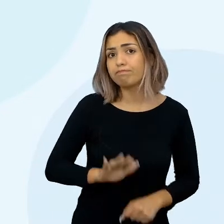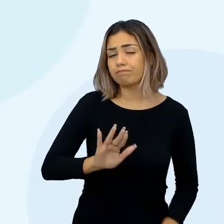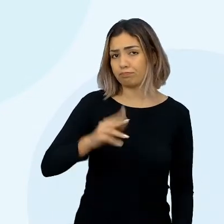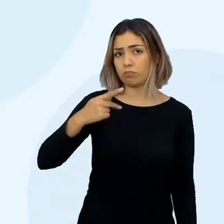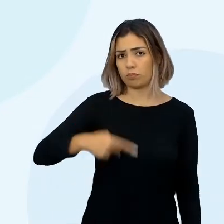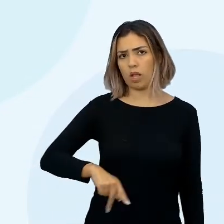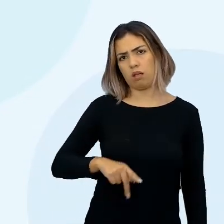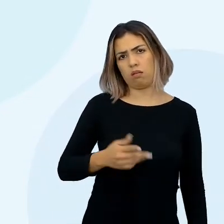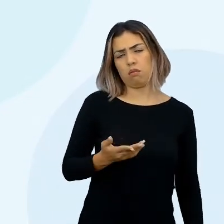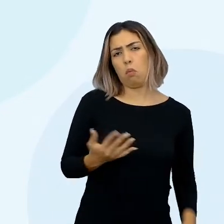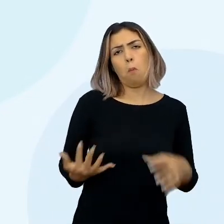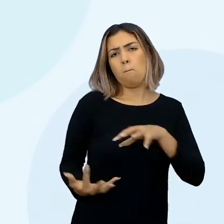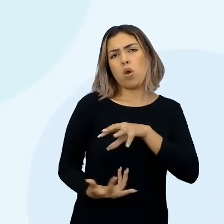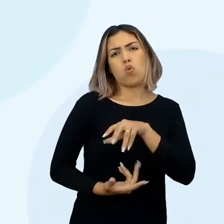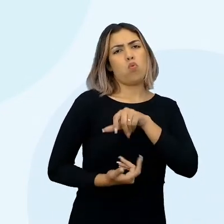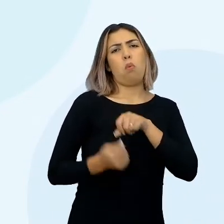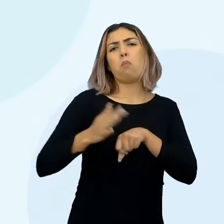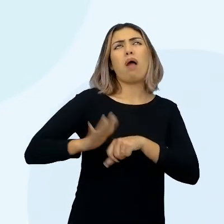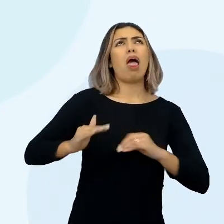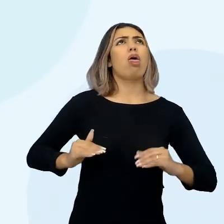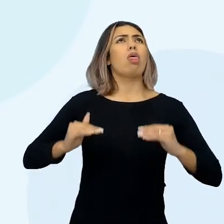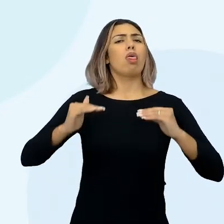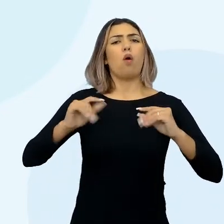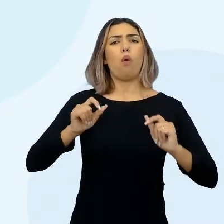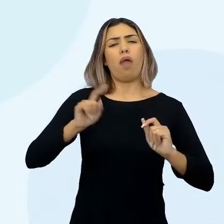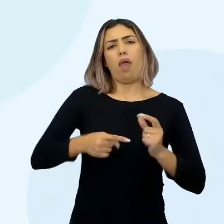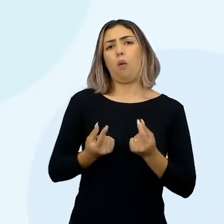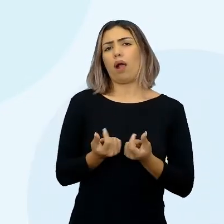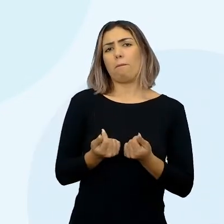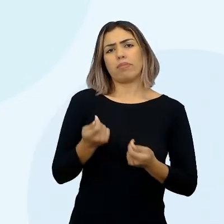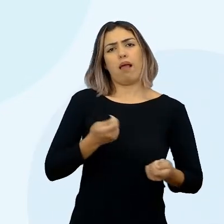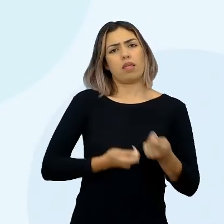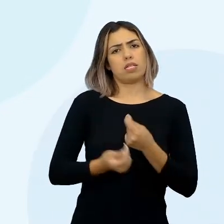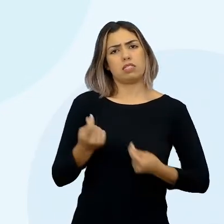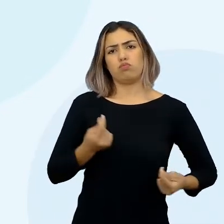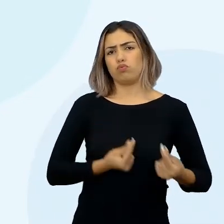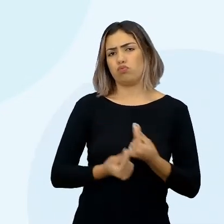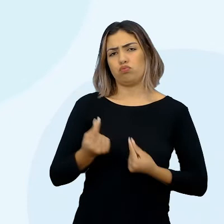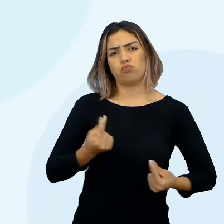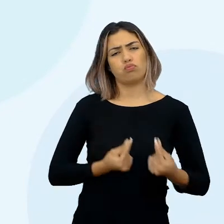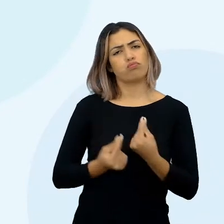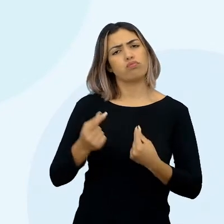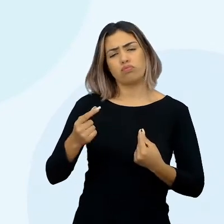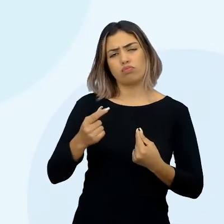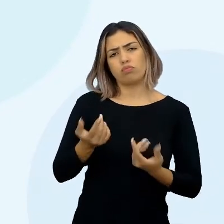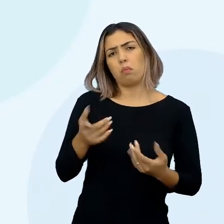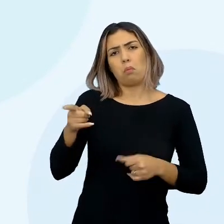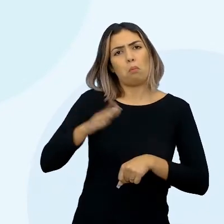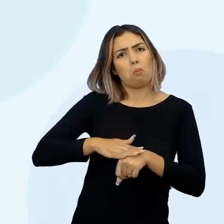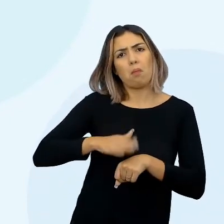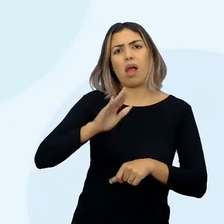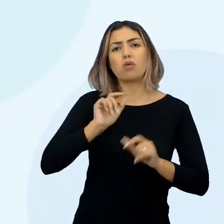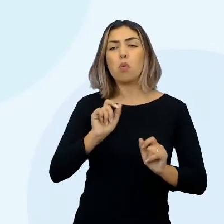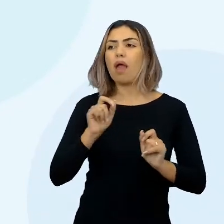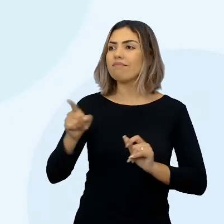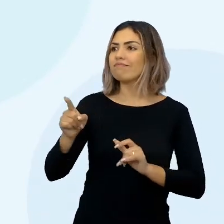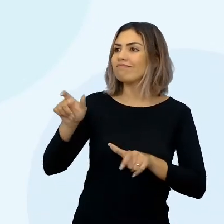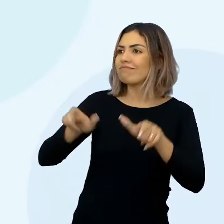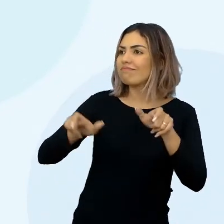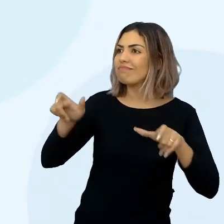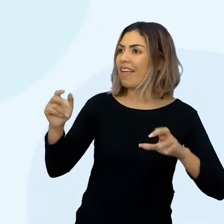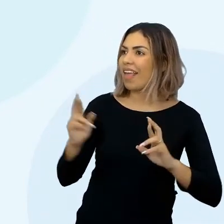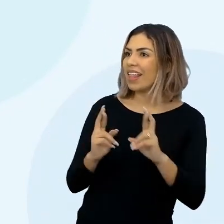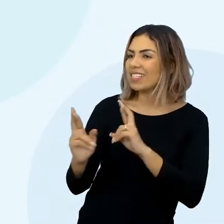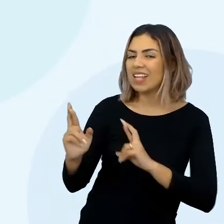capitalismo. O capitalismo ele é estrutural, estruturante das relações entre as pessoas na sociedade. Então nós